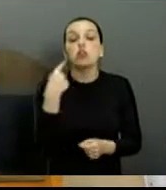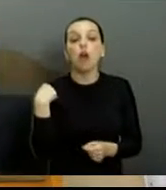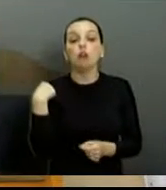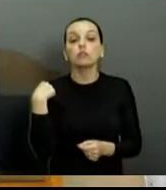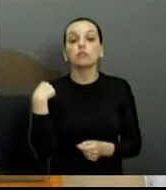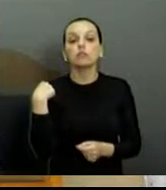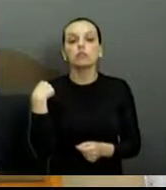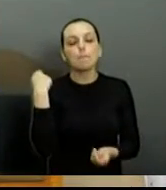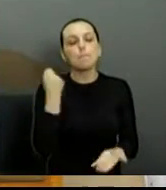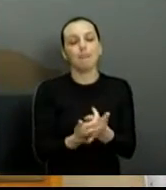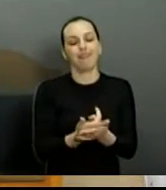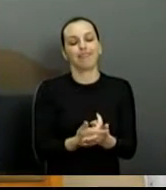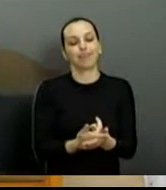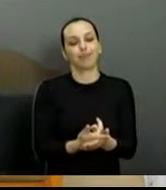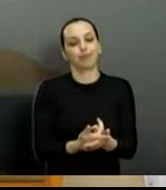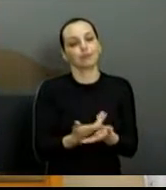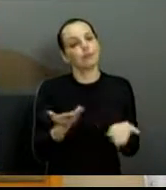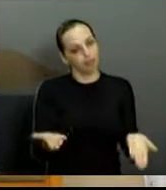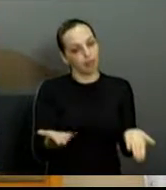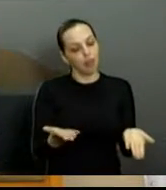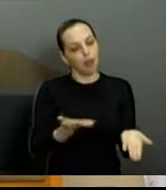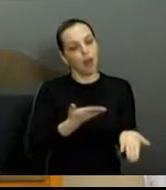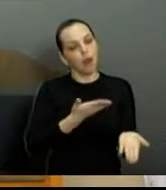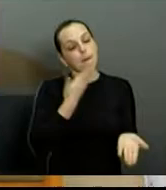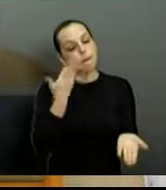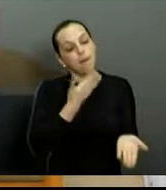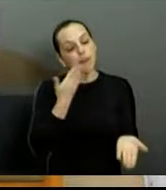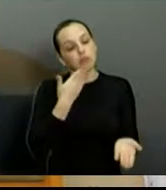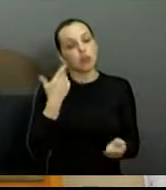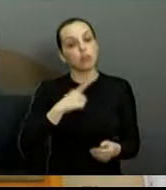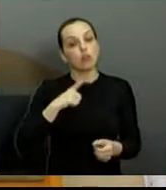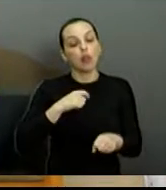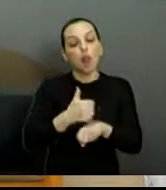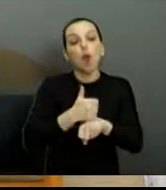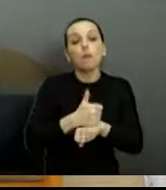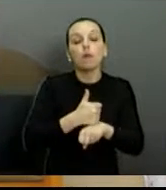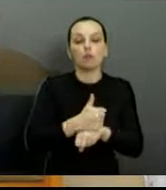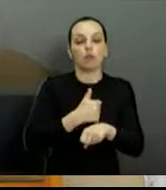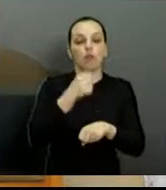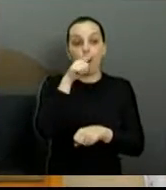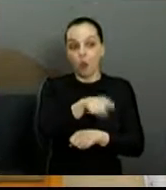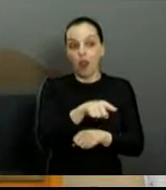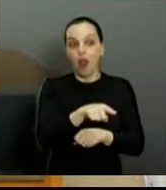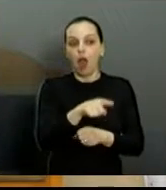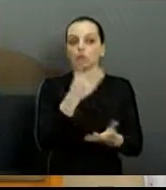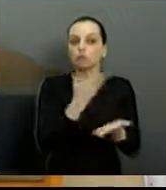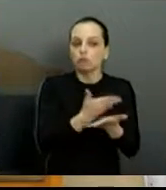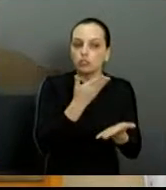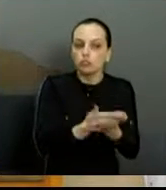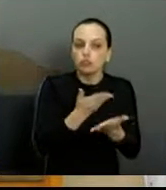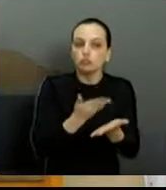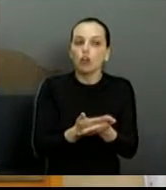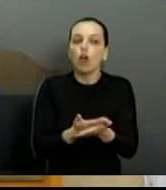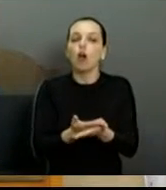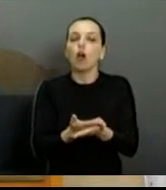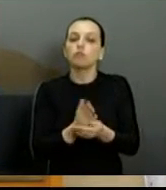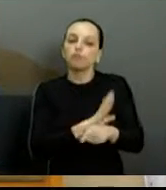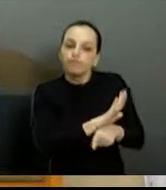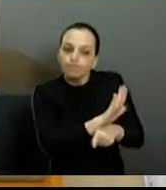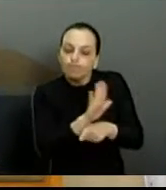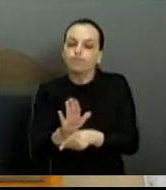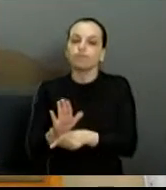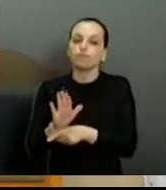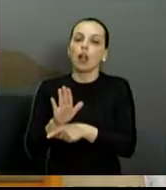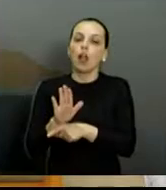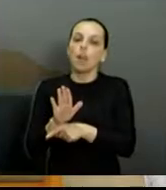né mais fácil com um profissional da área lá que ele estudou pra isso pra cuidar da farmácia dispensar